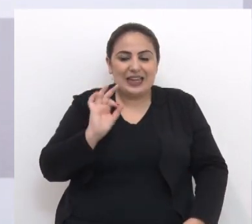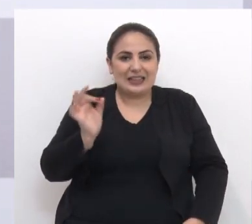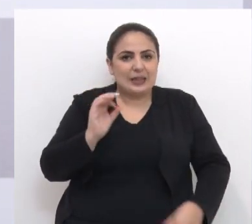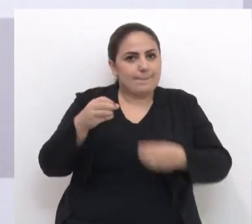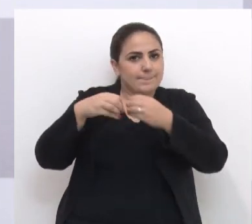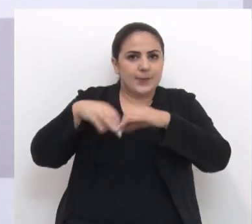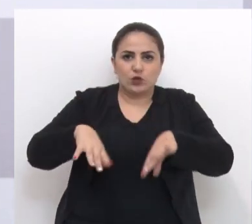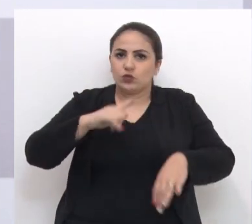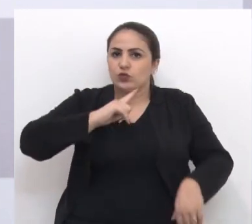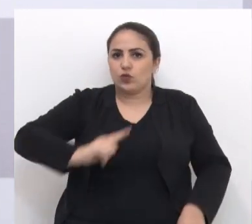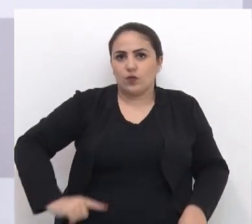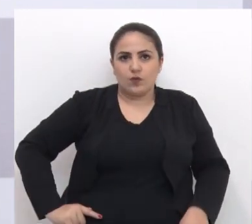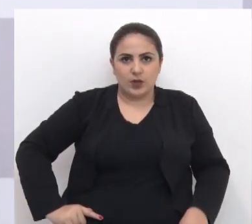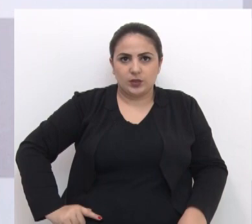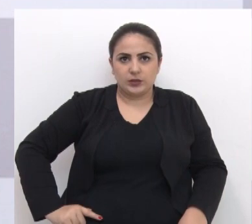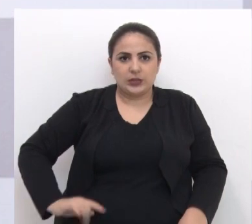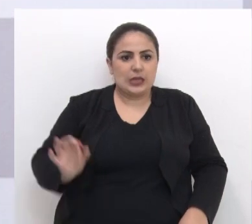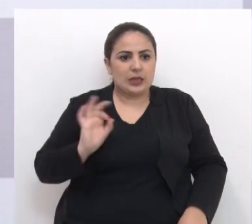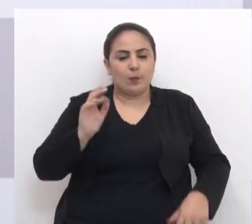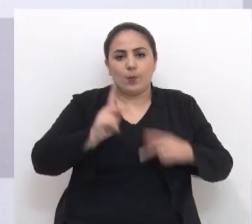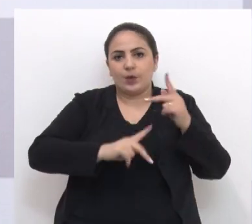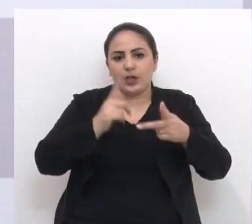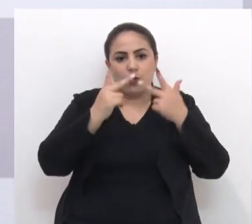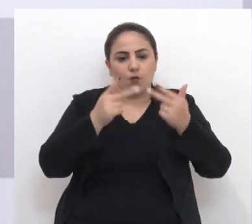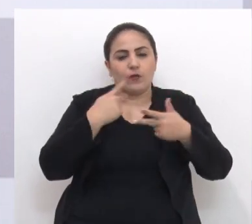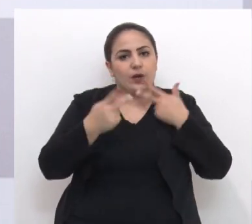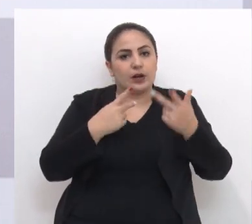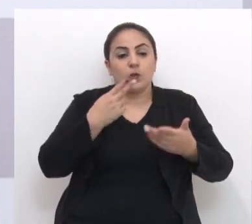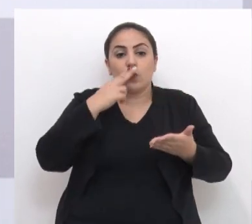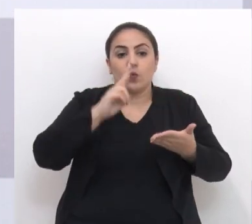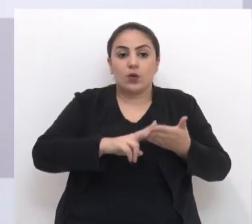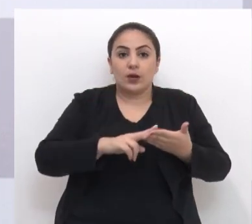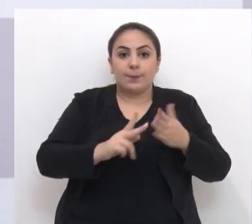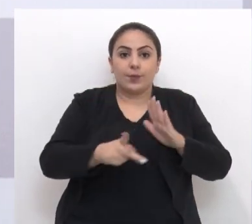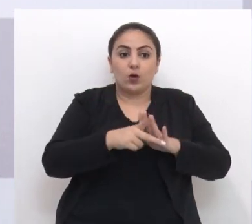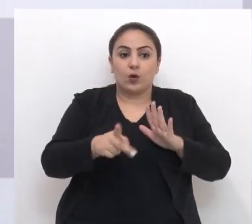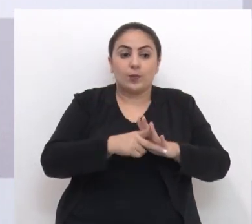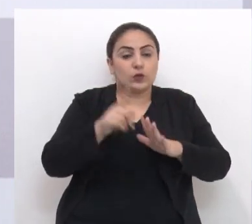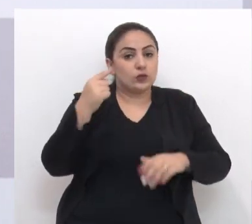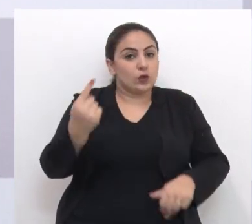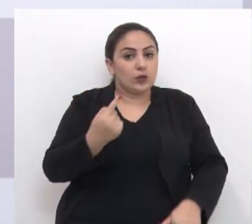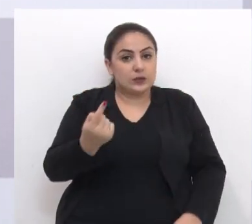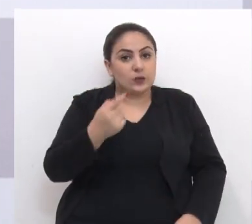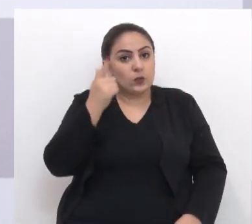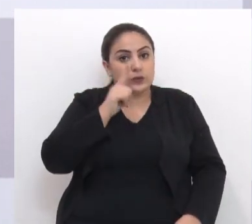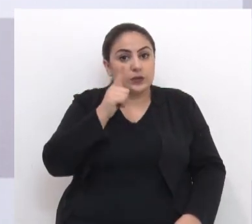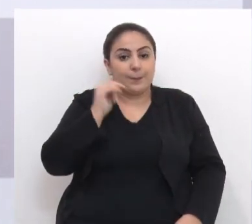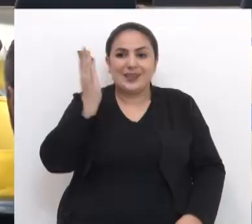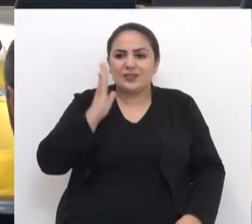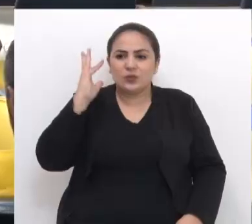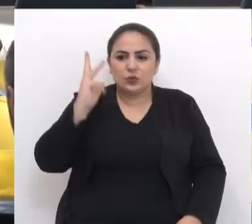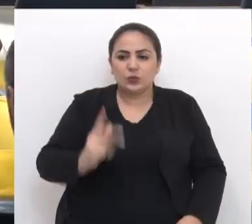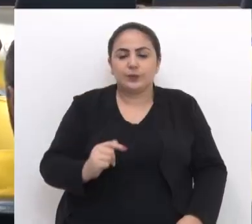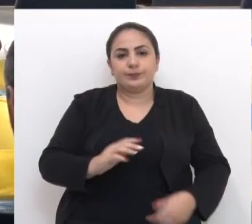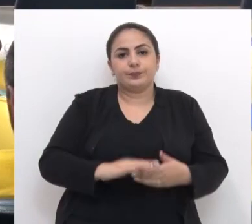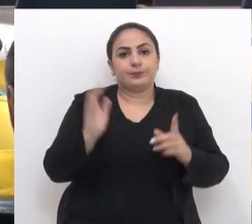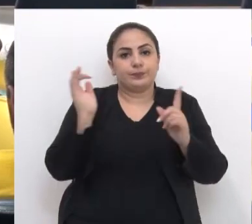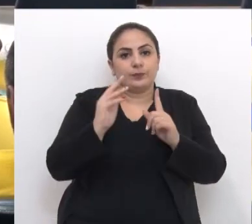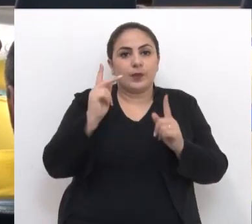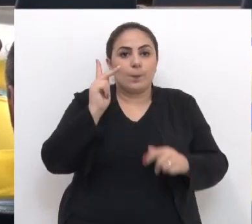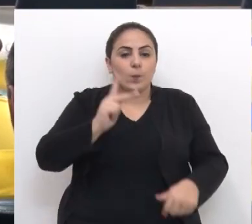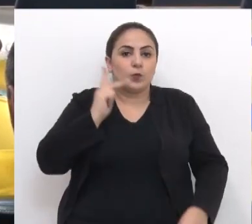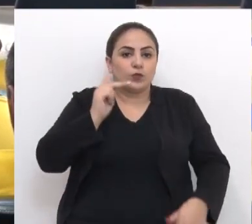dá prejuízo ao governo e nem à população, como estão falando. O Correio é autossustentável no Brasil todo. A